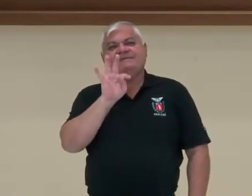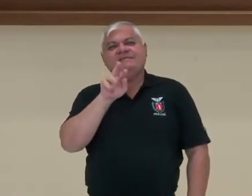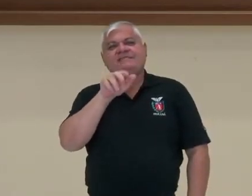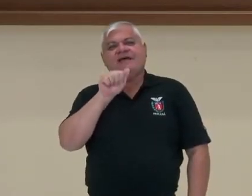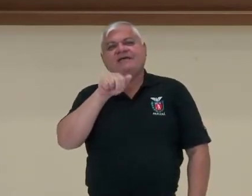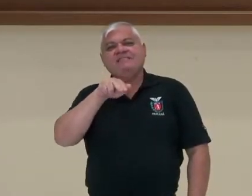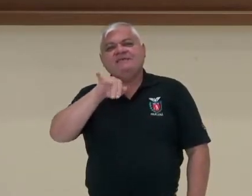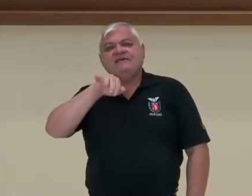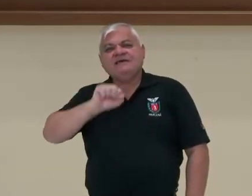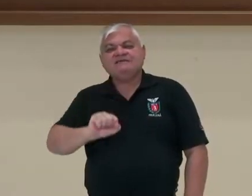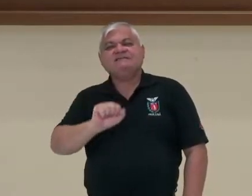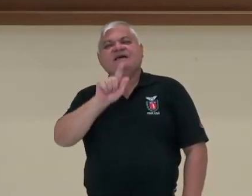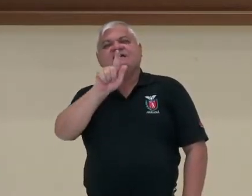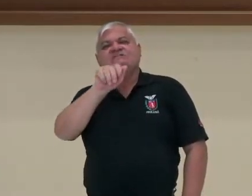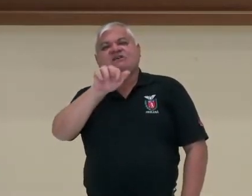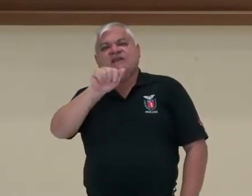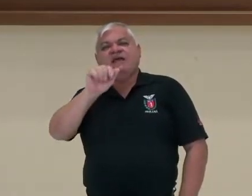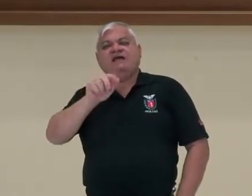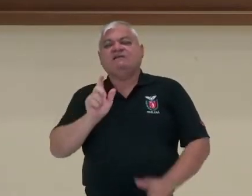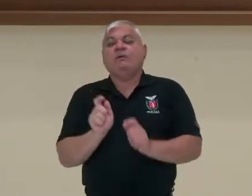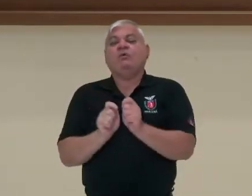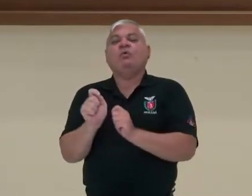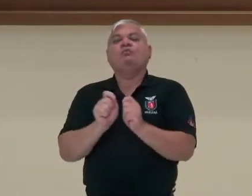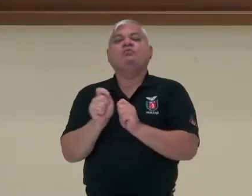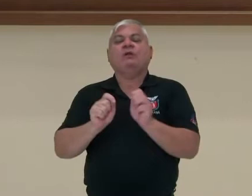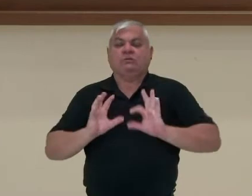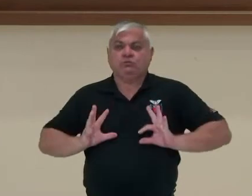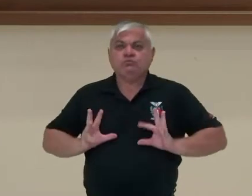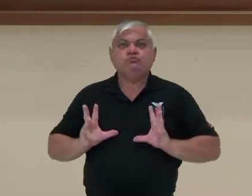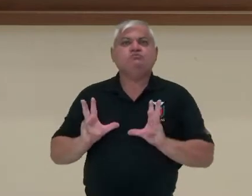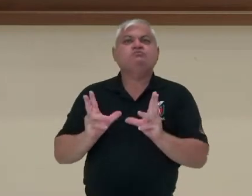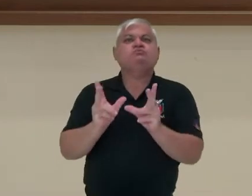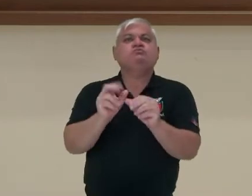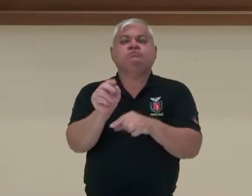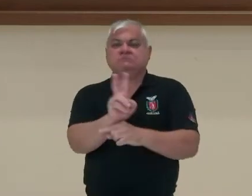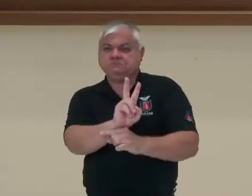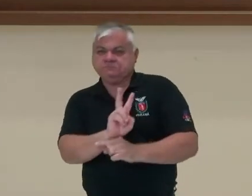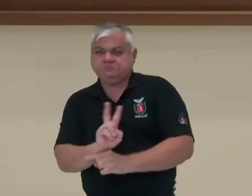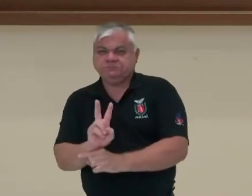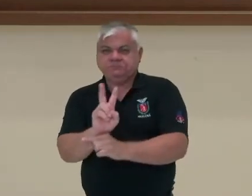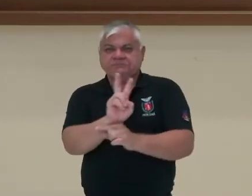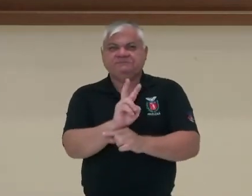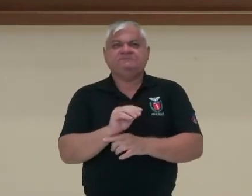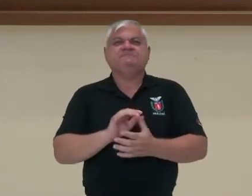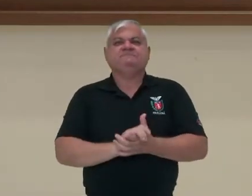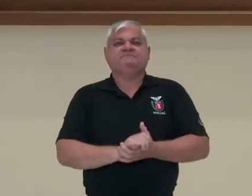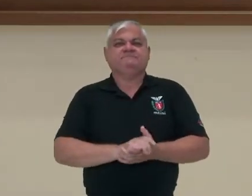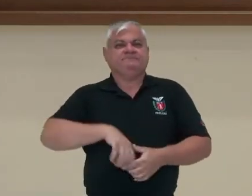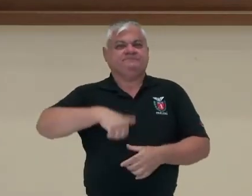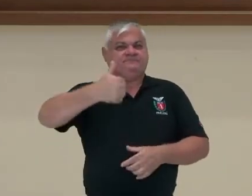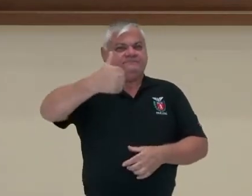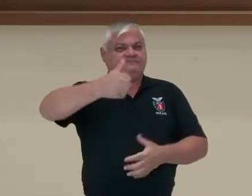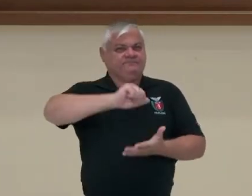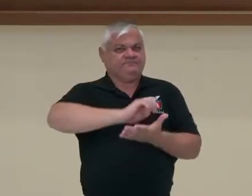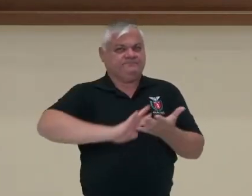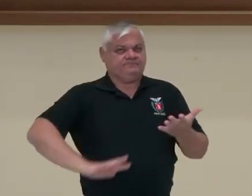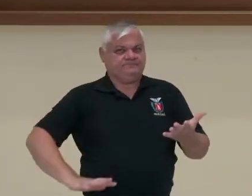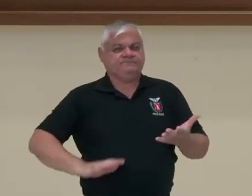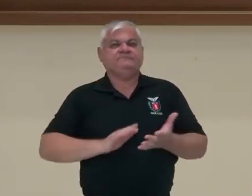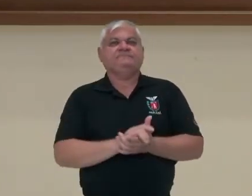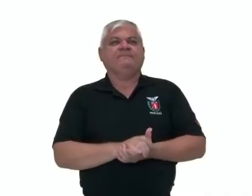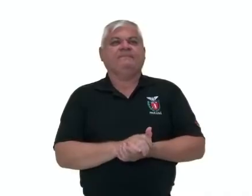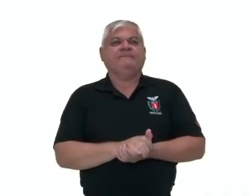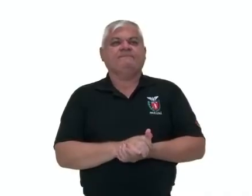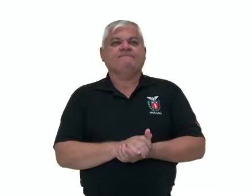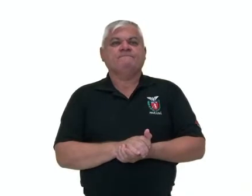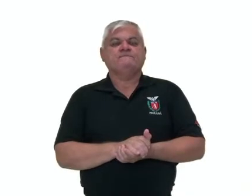o controle sobre essa região e sobre a exploração dessa região. Tá? Vamos fazer a nossa primeira atividade da